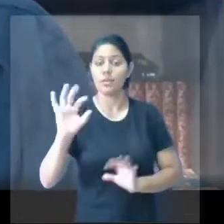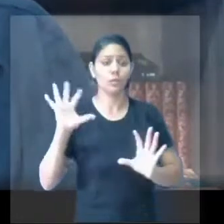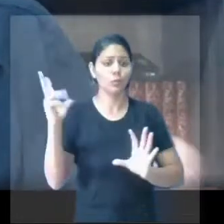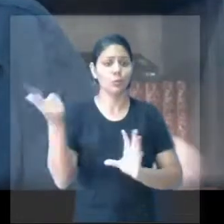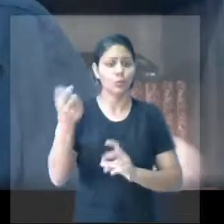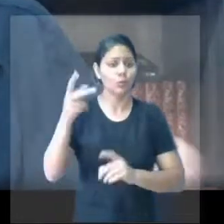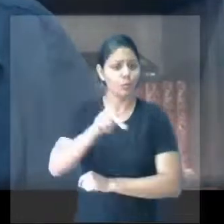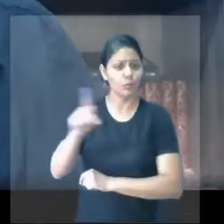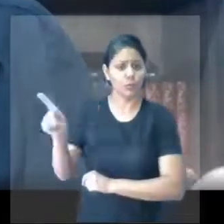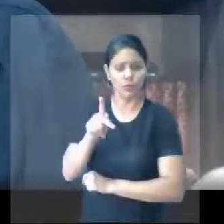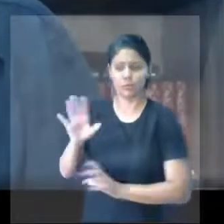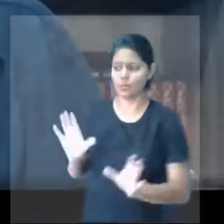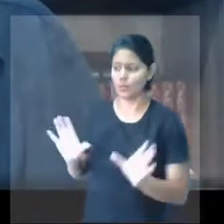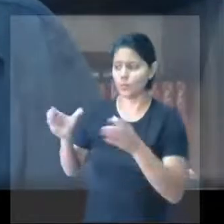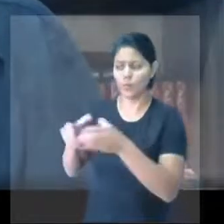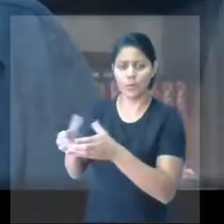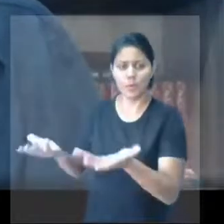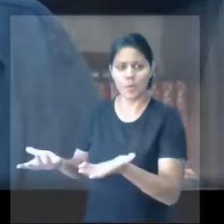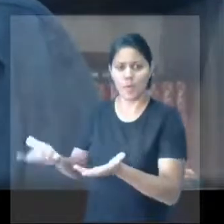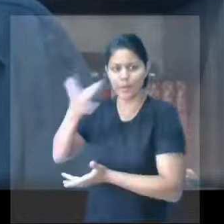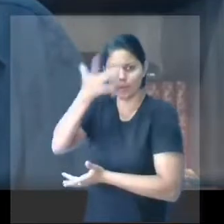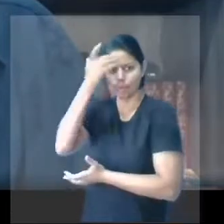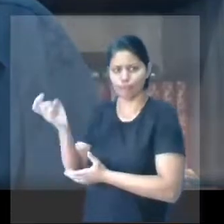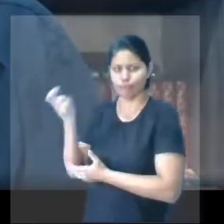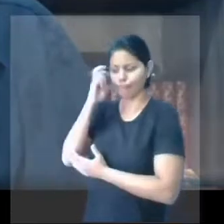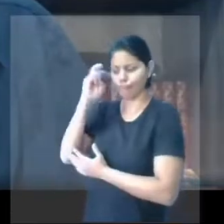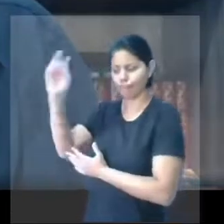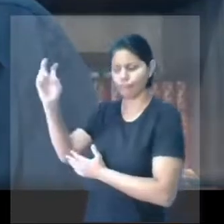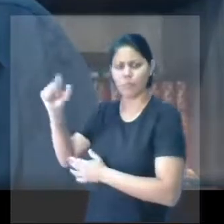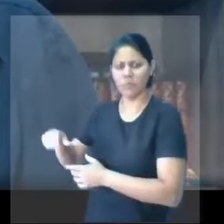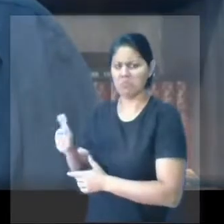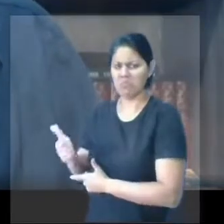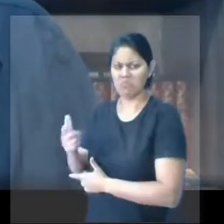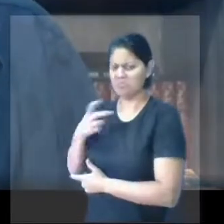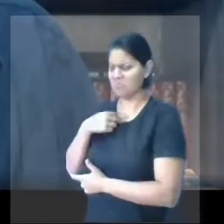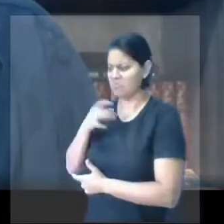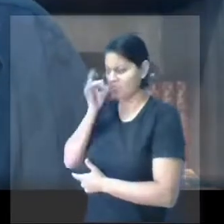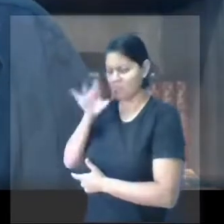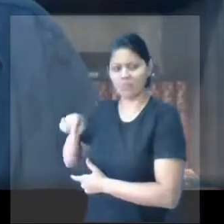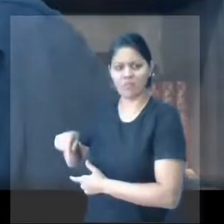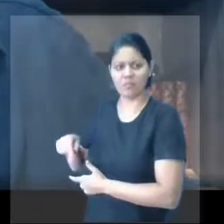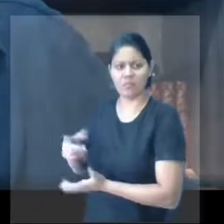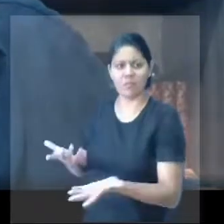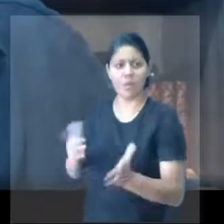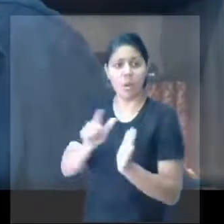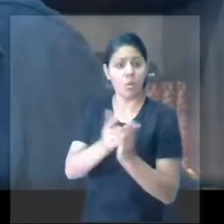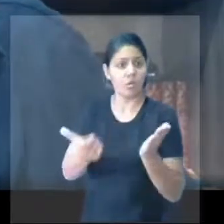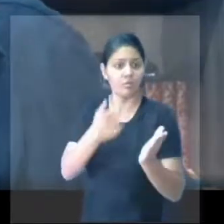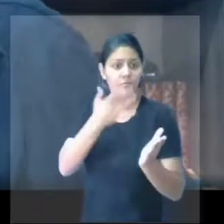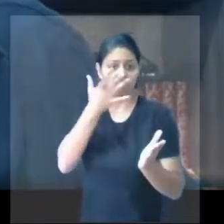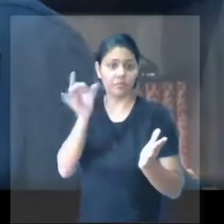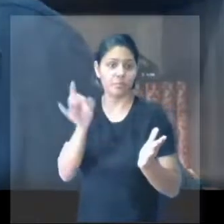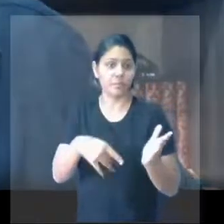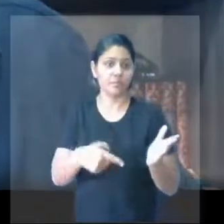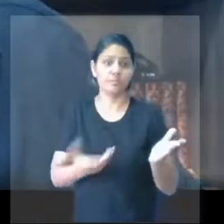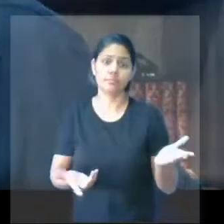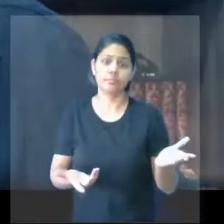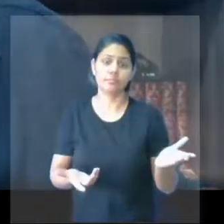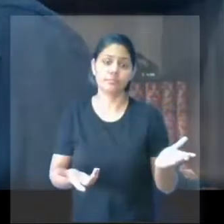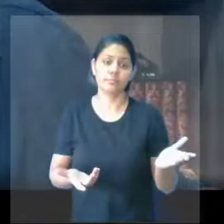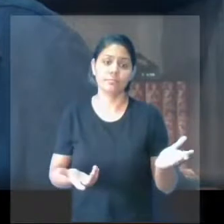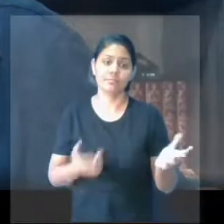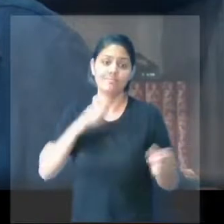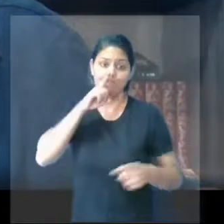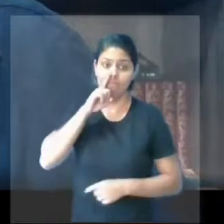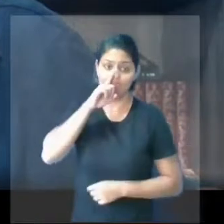falar que uma obra não é clássica e não repassarem isso para a próxima geração, evidentemente que essa obra ela corre o risco de não se